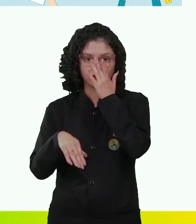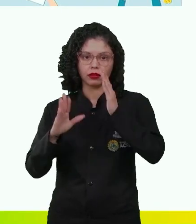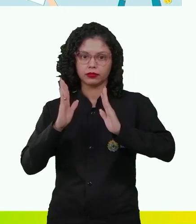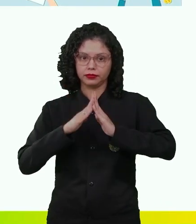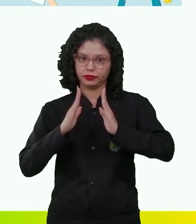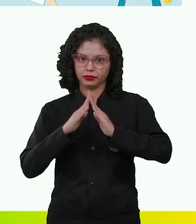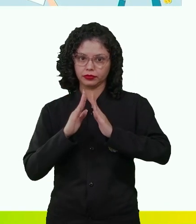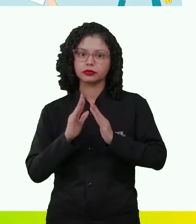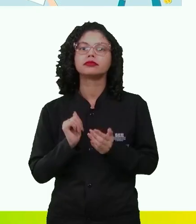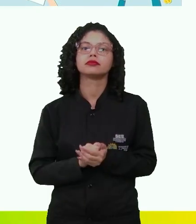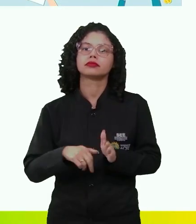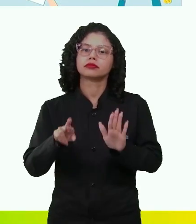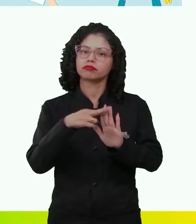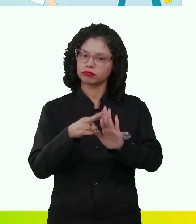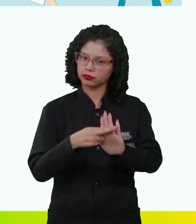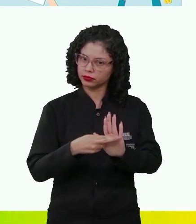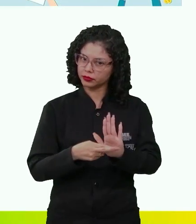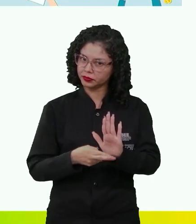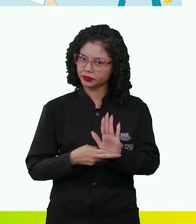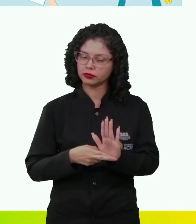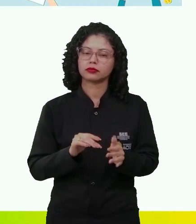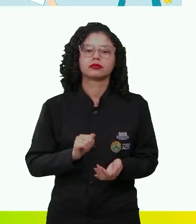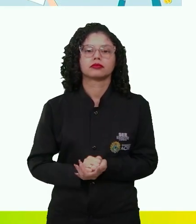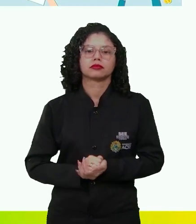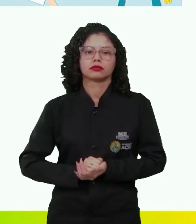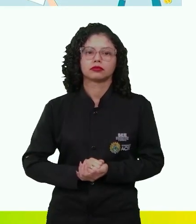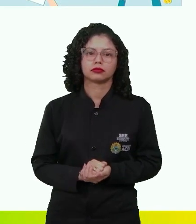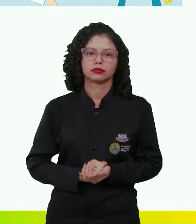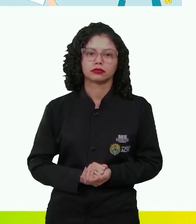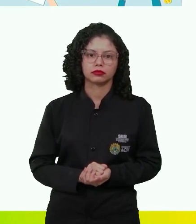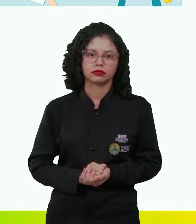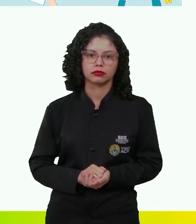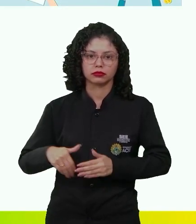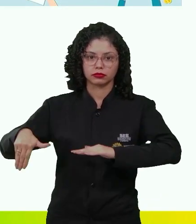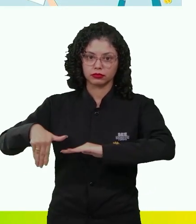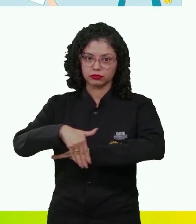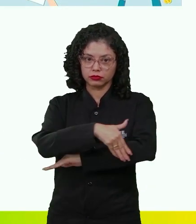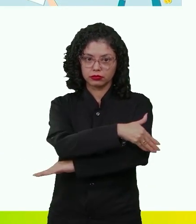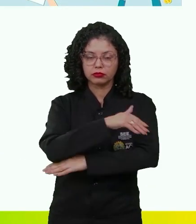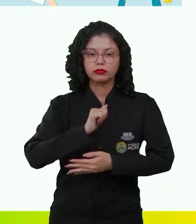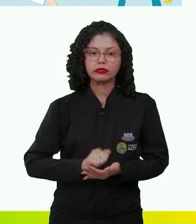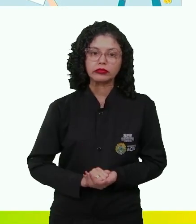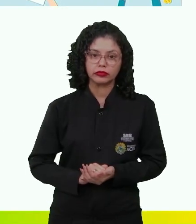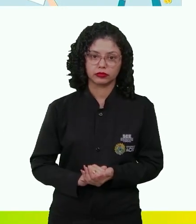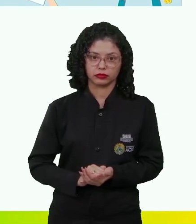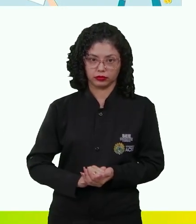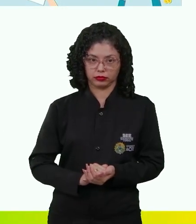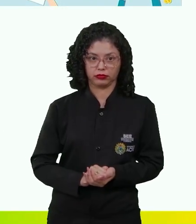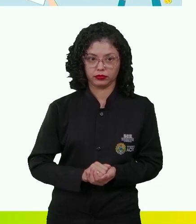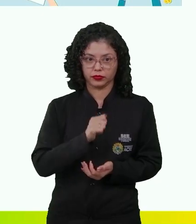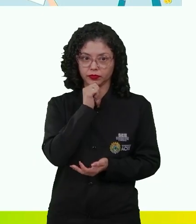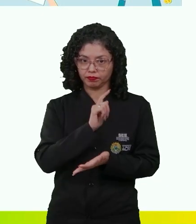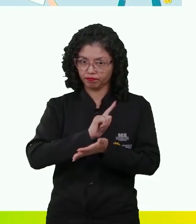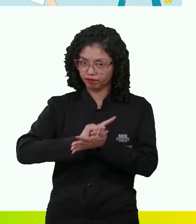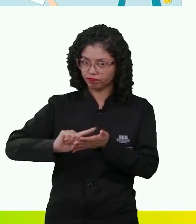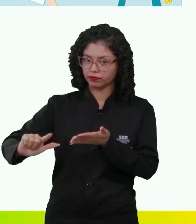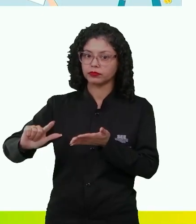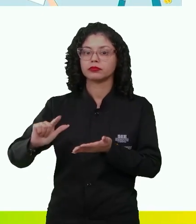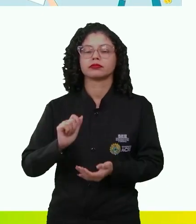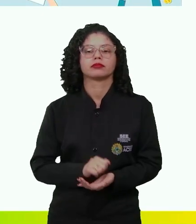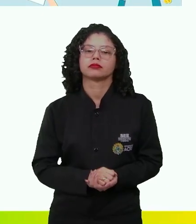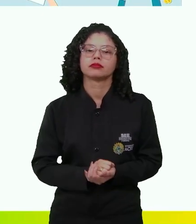casas são padronizadas, as ruas são todas asfaltadas.